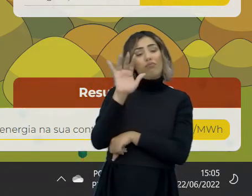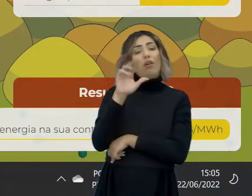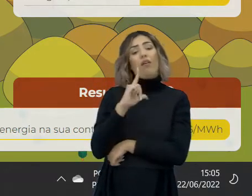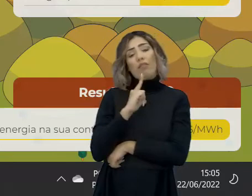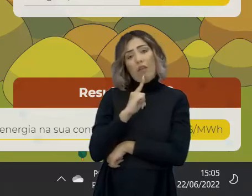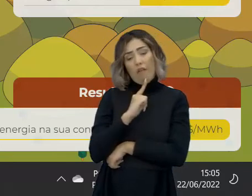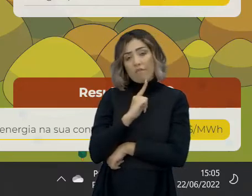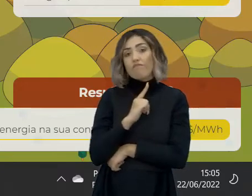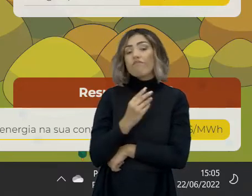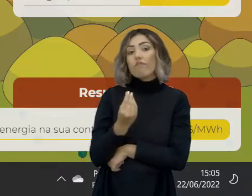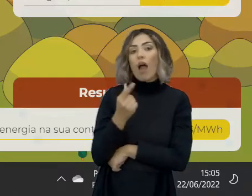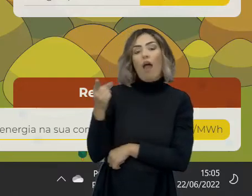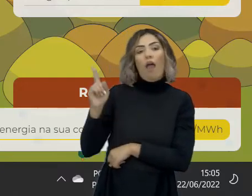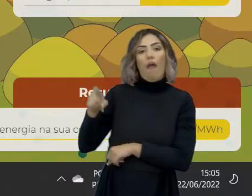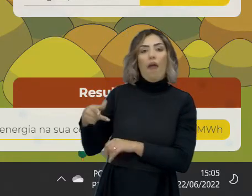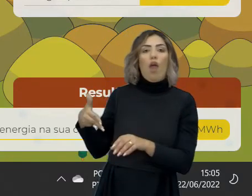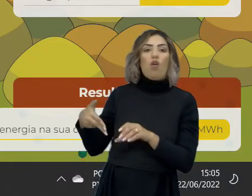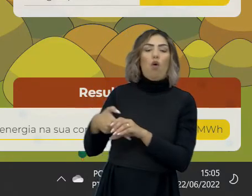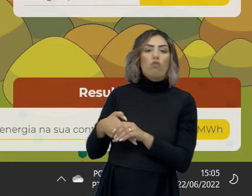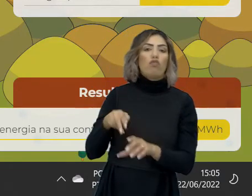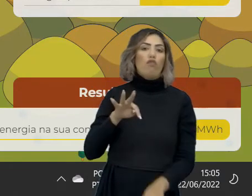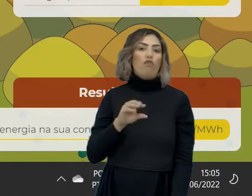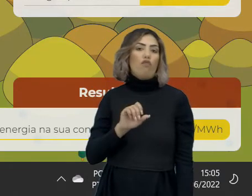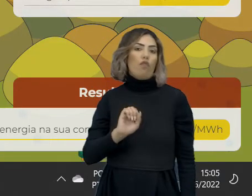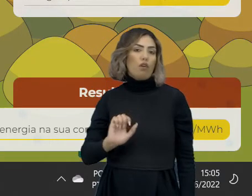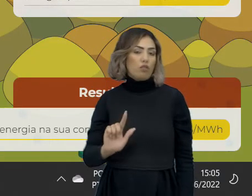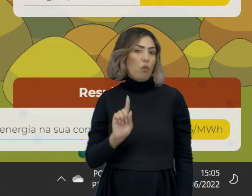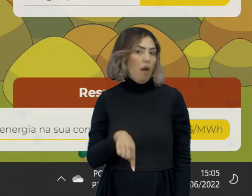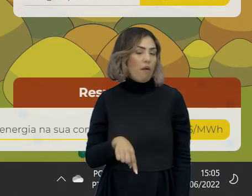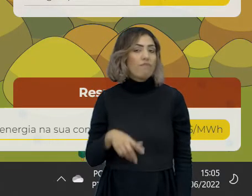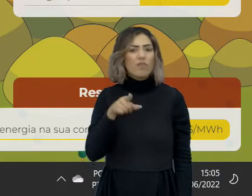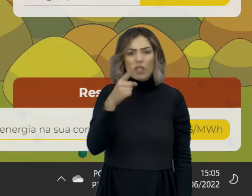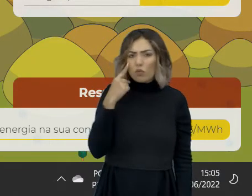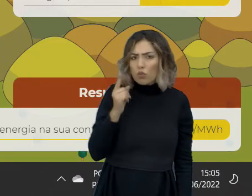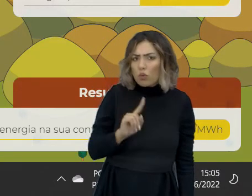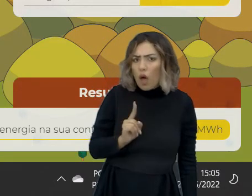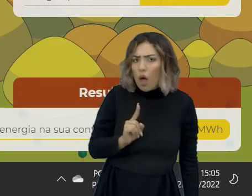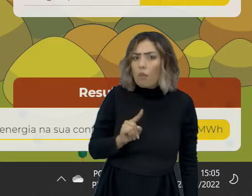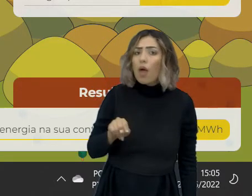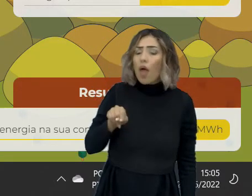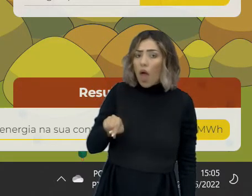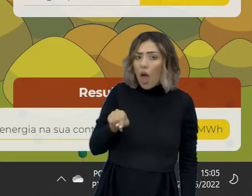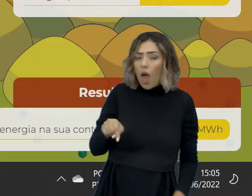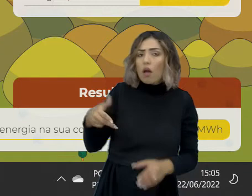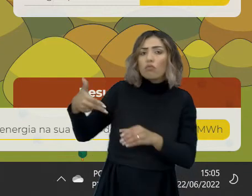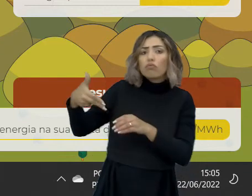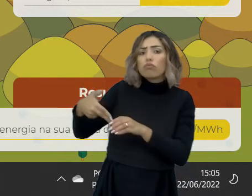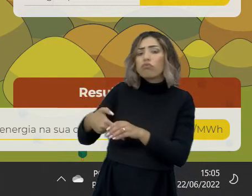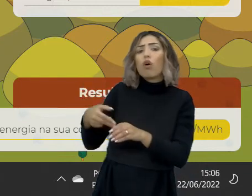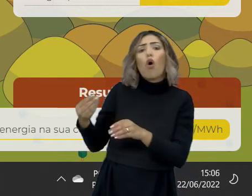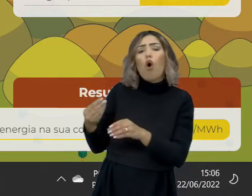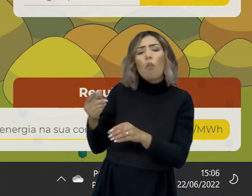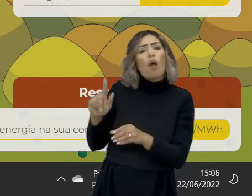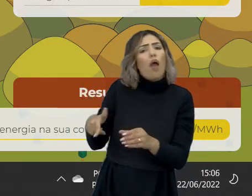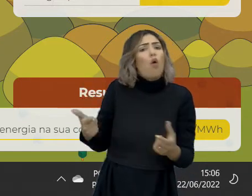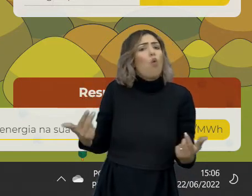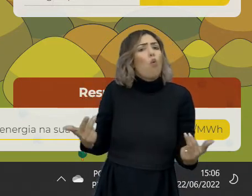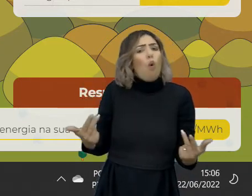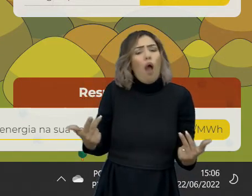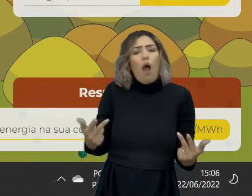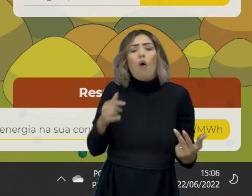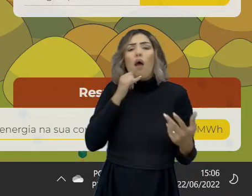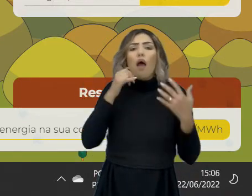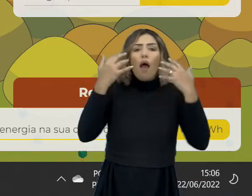um tipo de combustível fóssil. Não sei se você sabe, Roberta, mas os combustíveis fósseis, eles são feitos da mesma coisa, que são os